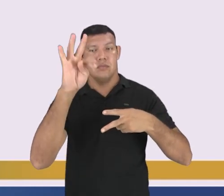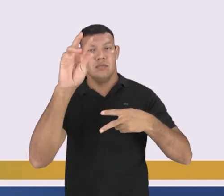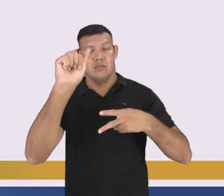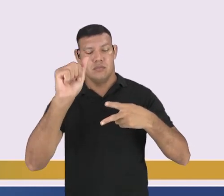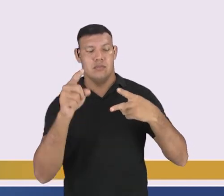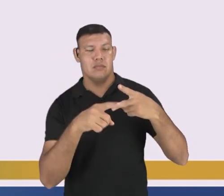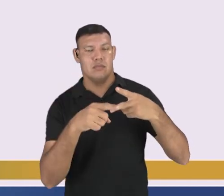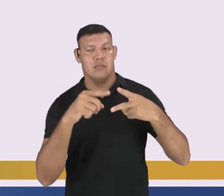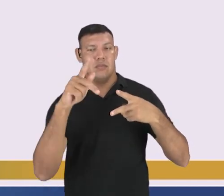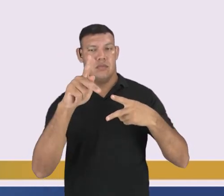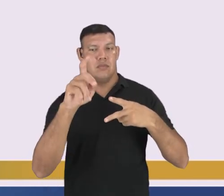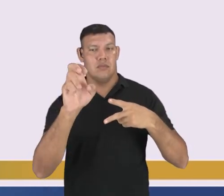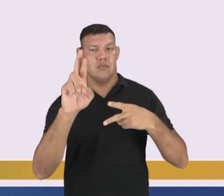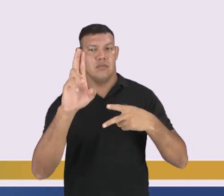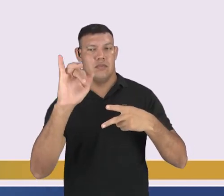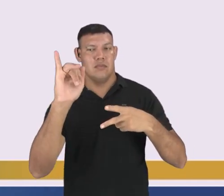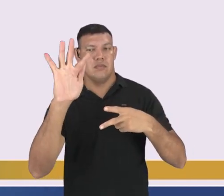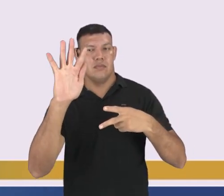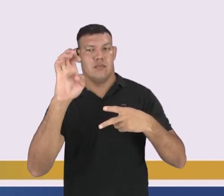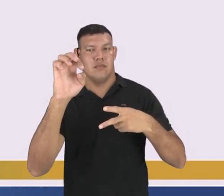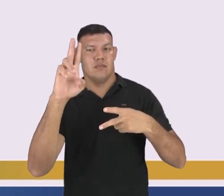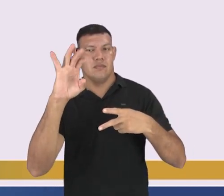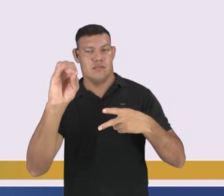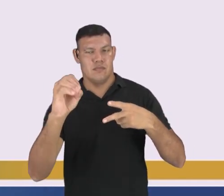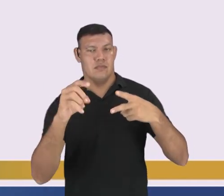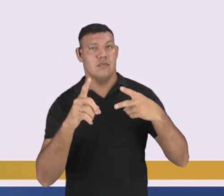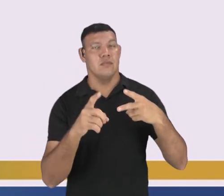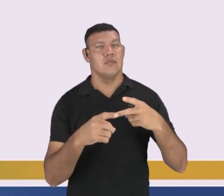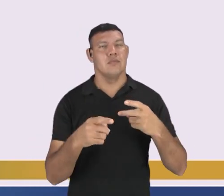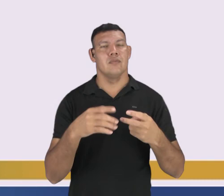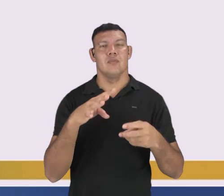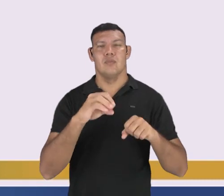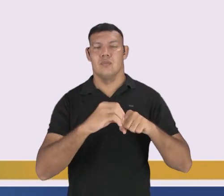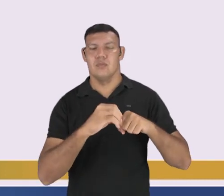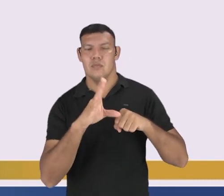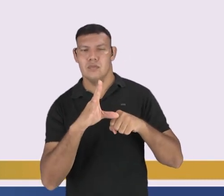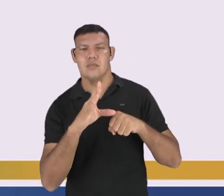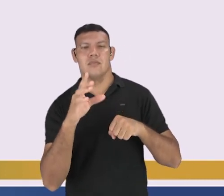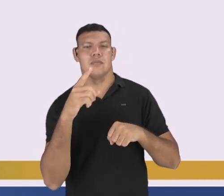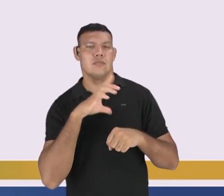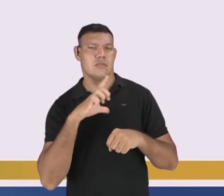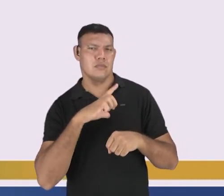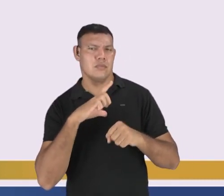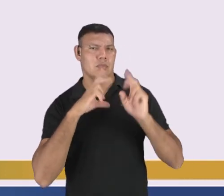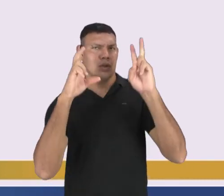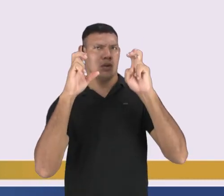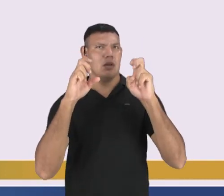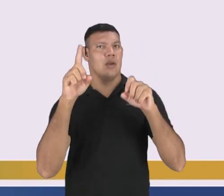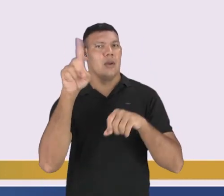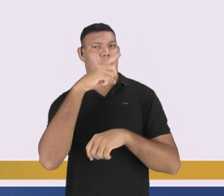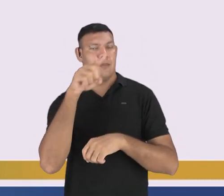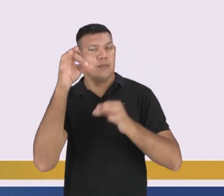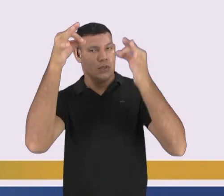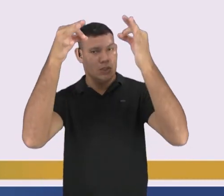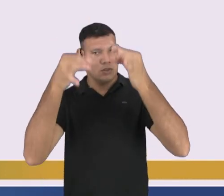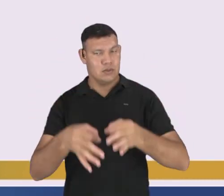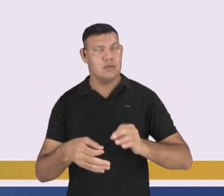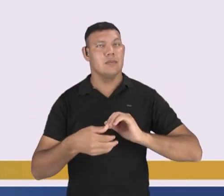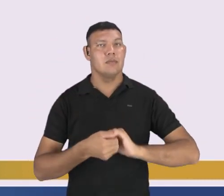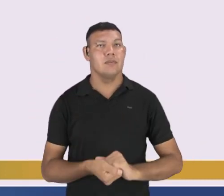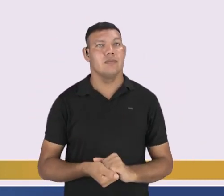nervoso periférico. Com base no seu conhecimento sobre o tema, marque a alternativa que indica corretamente as partes do sistema nervoso